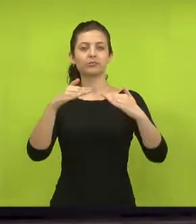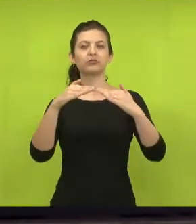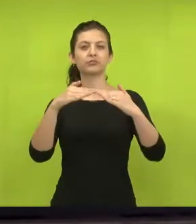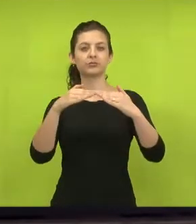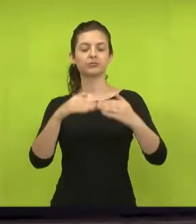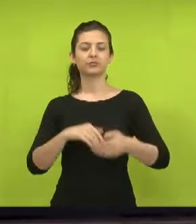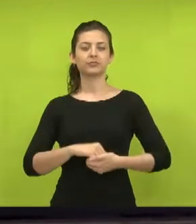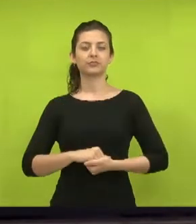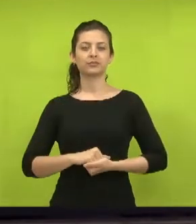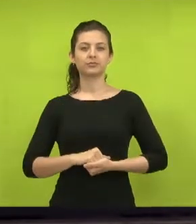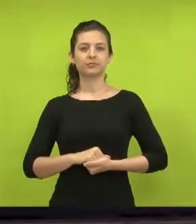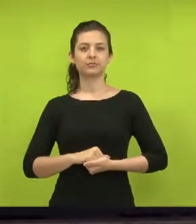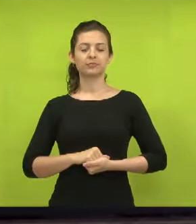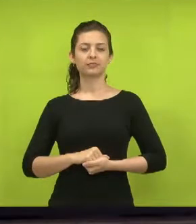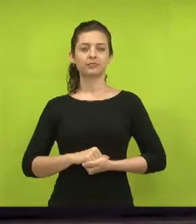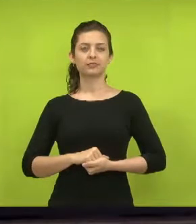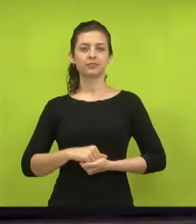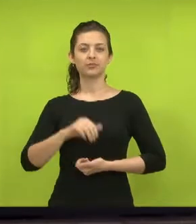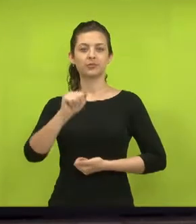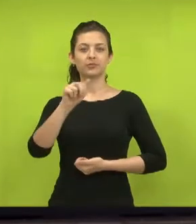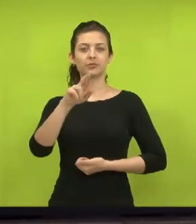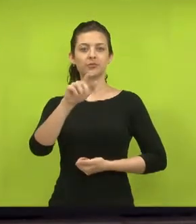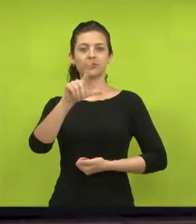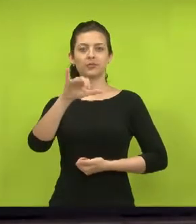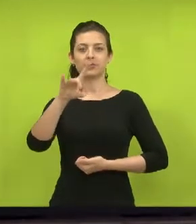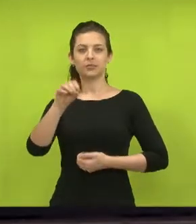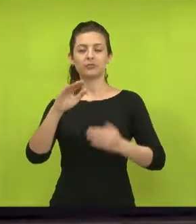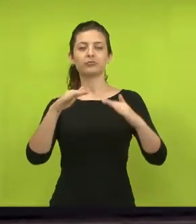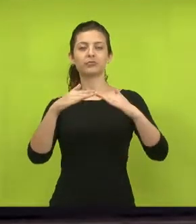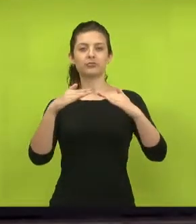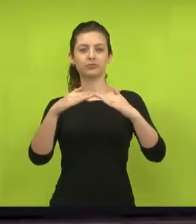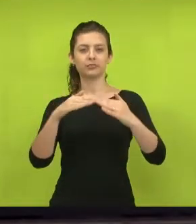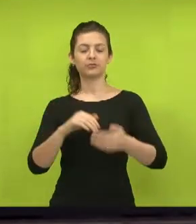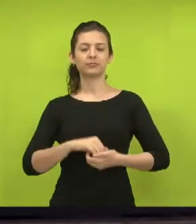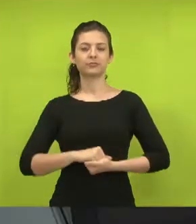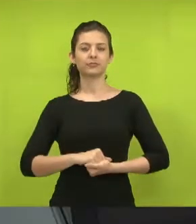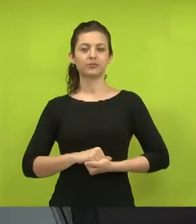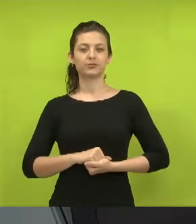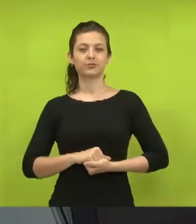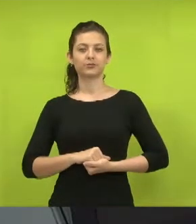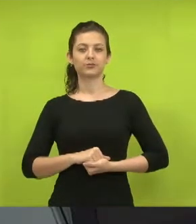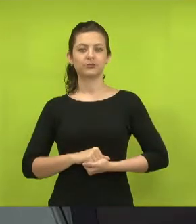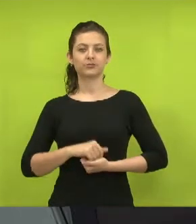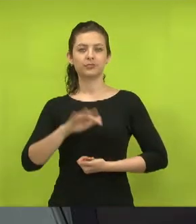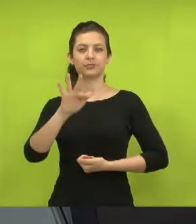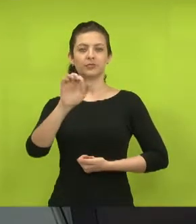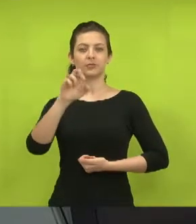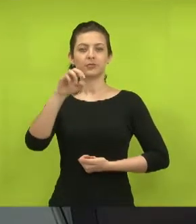Favorável. Como vota vereador Arildo Batista? Favorável. Como vota o vereador